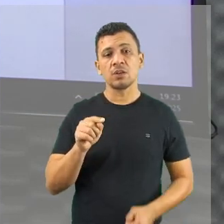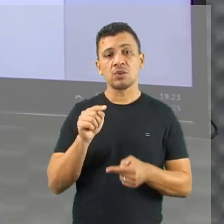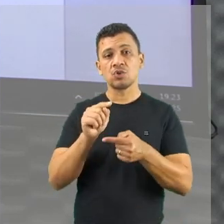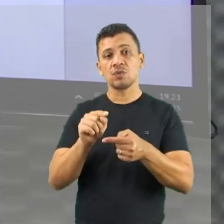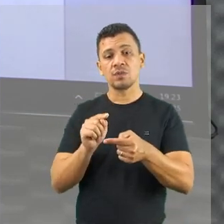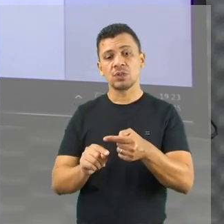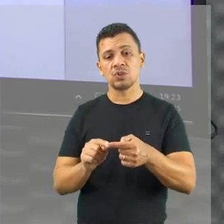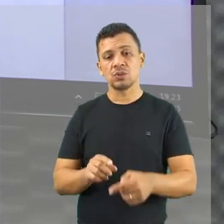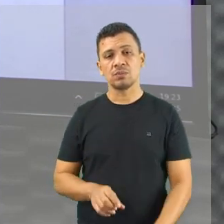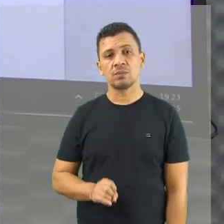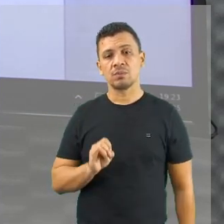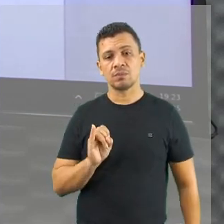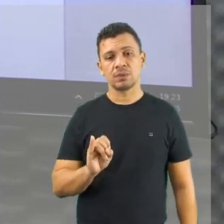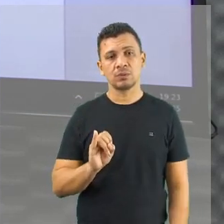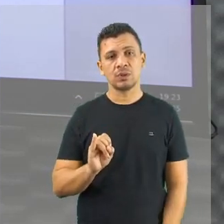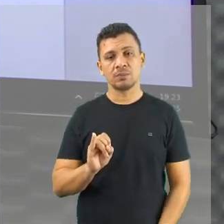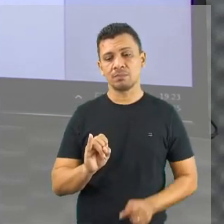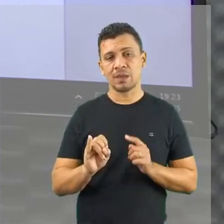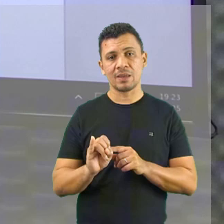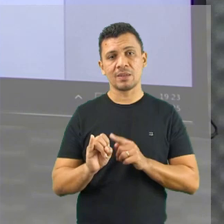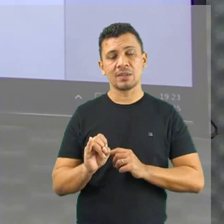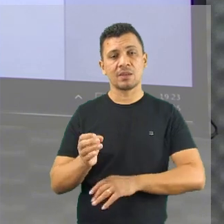pelo valor da corrente, ó.